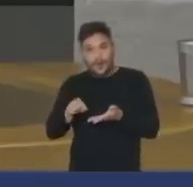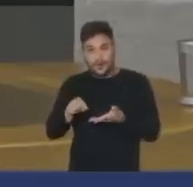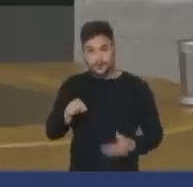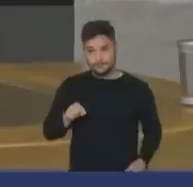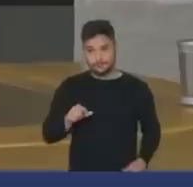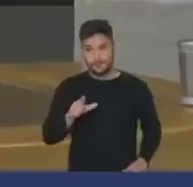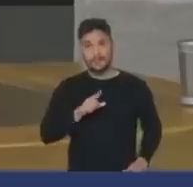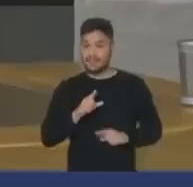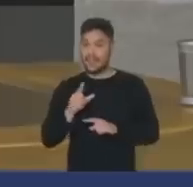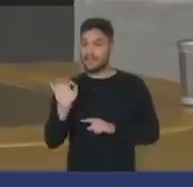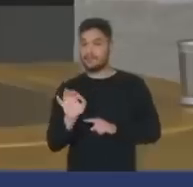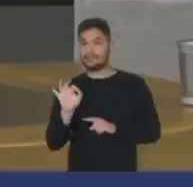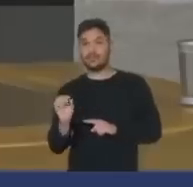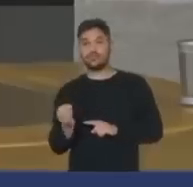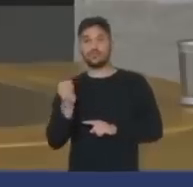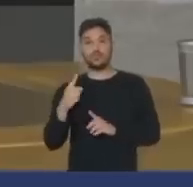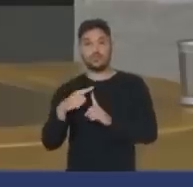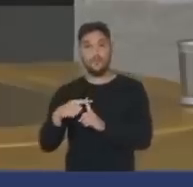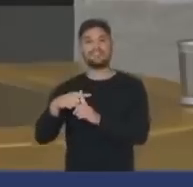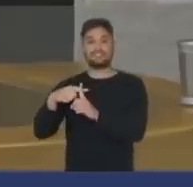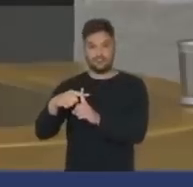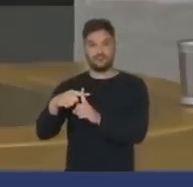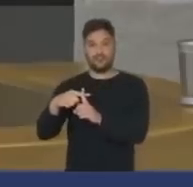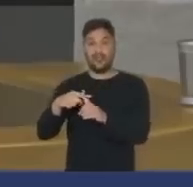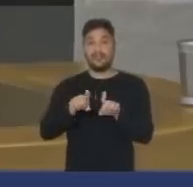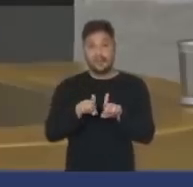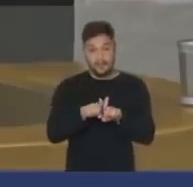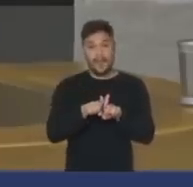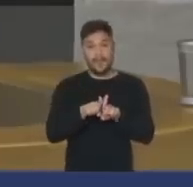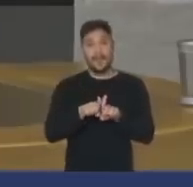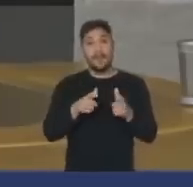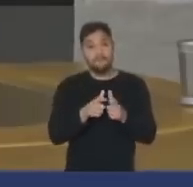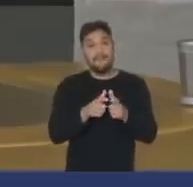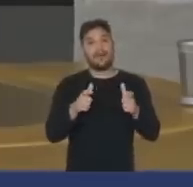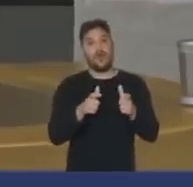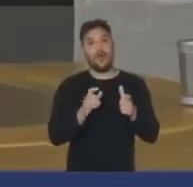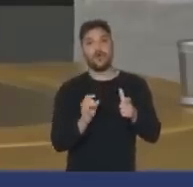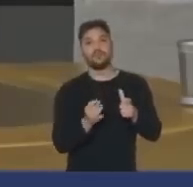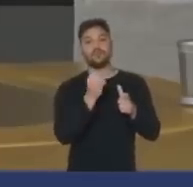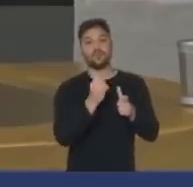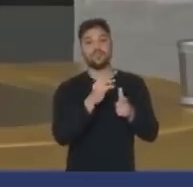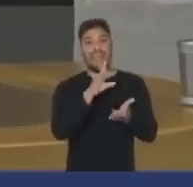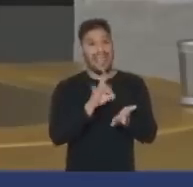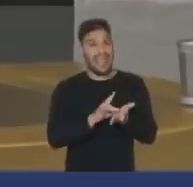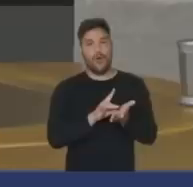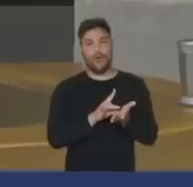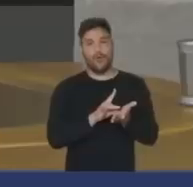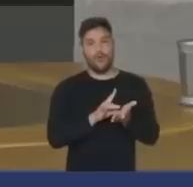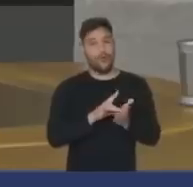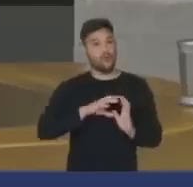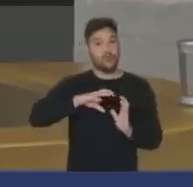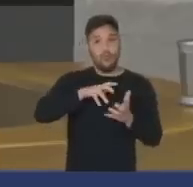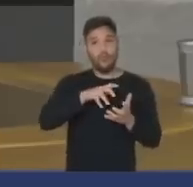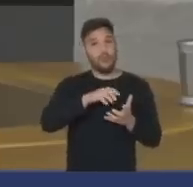não somente tem uma taxa de juros positiva, mas como ele tem a maior taxa de juros real do mundo, não tem nenhum país